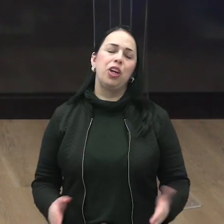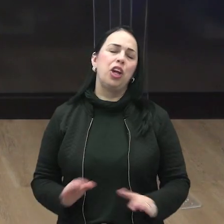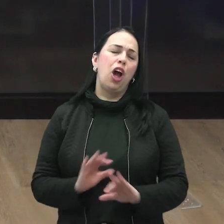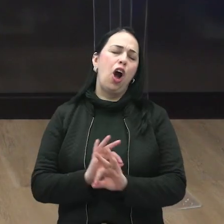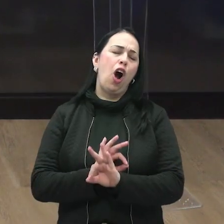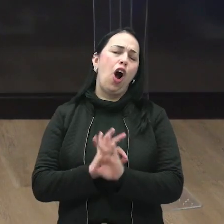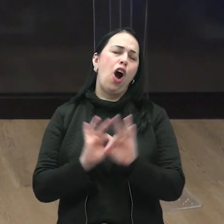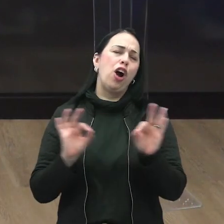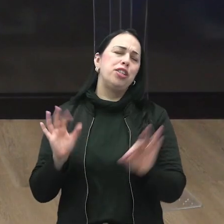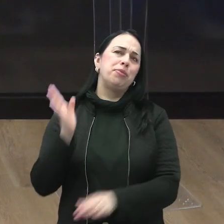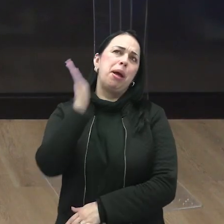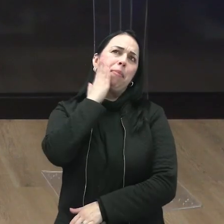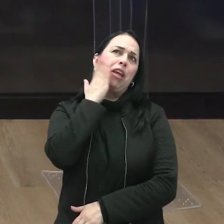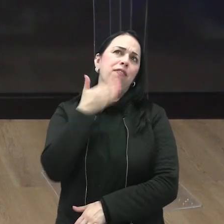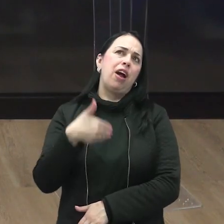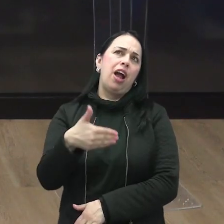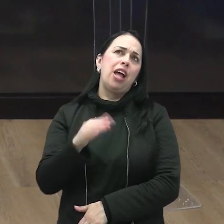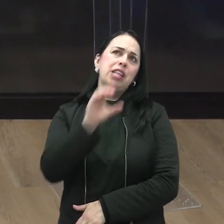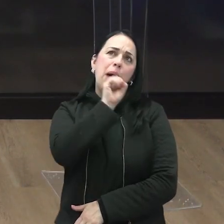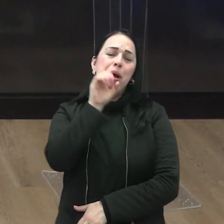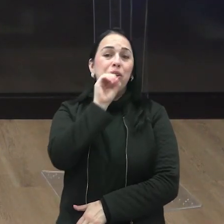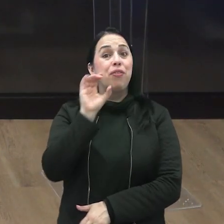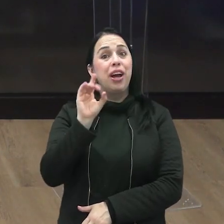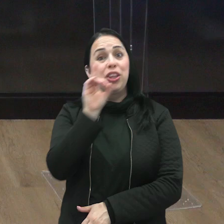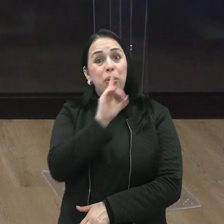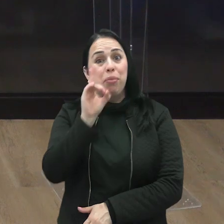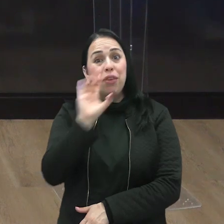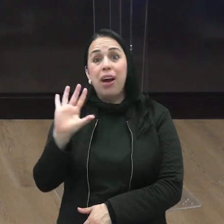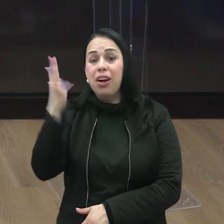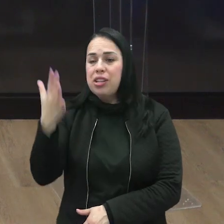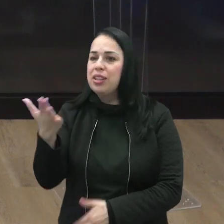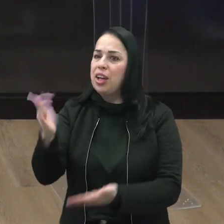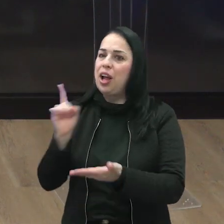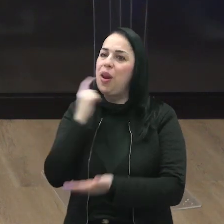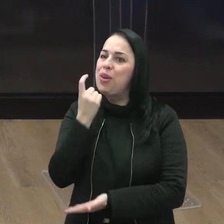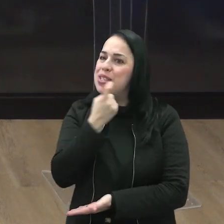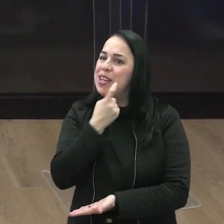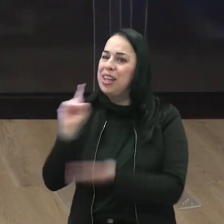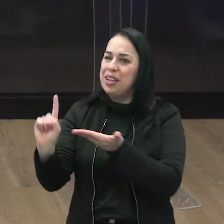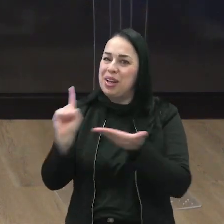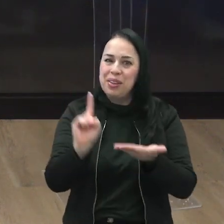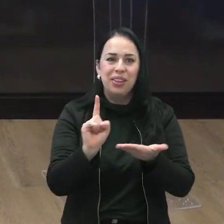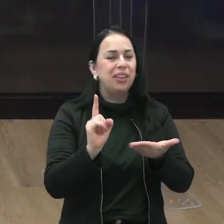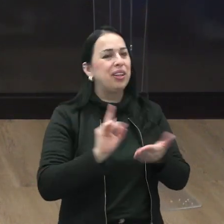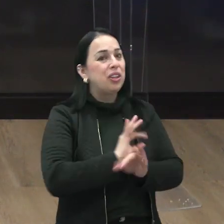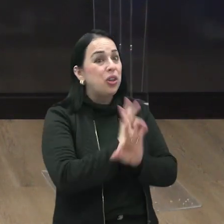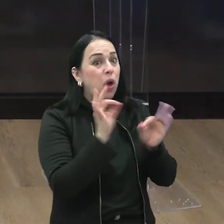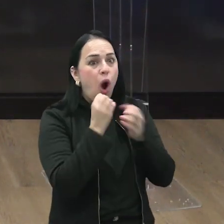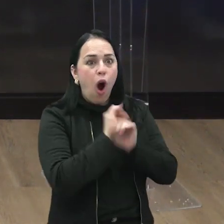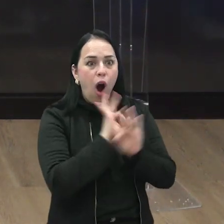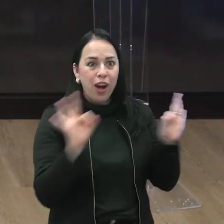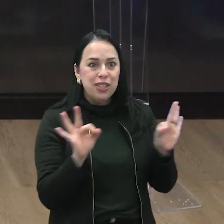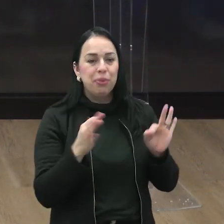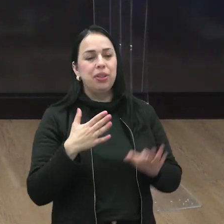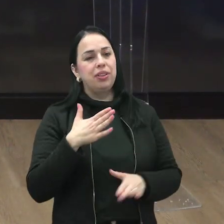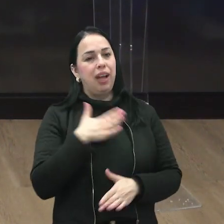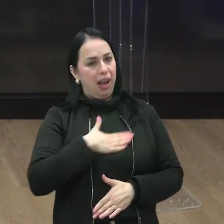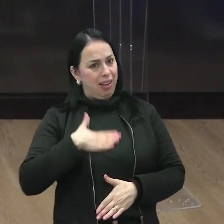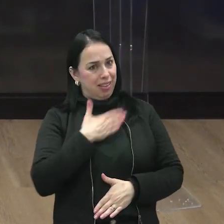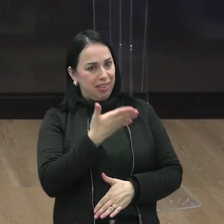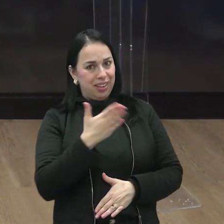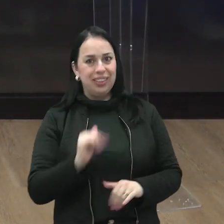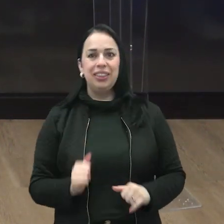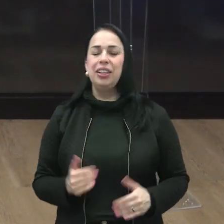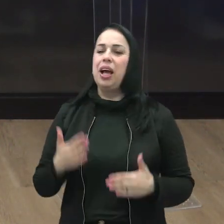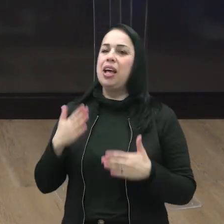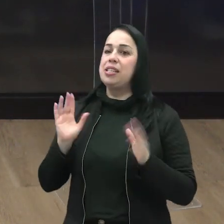Coisa boa saber o que vai rolar neste fim de semana na cidade. Luísa Minas aqui com a gente, como sempre. Tudo bem, Lu? E aí, Fran, tudo bem? Animada, empolgada para o